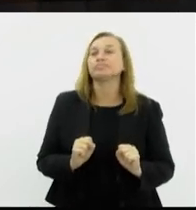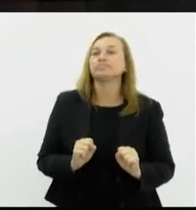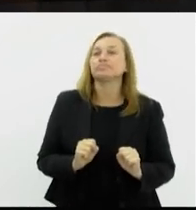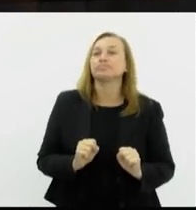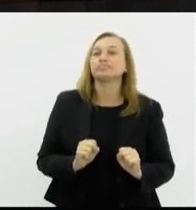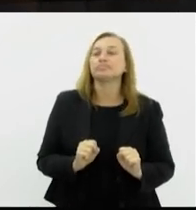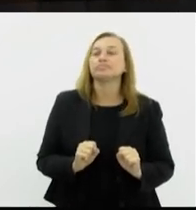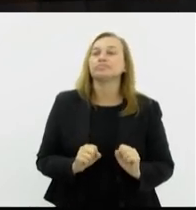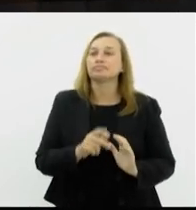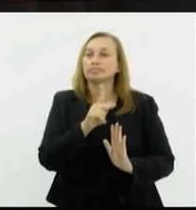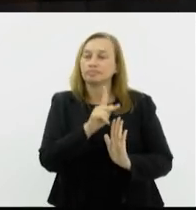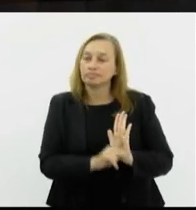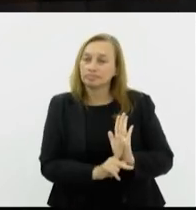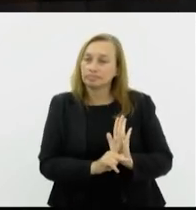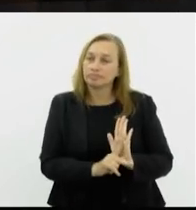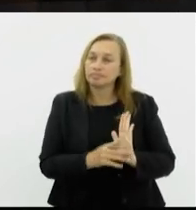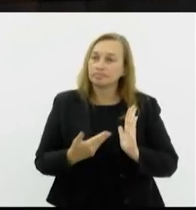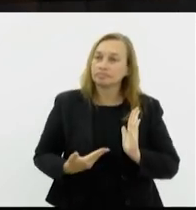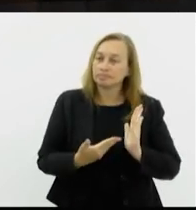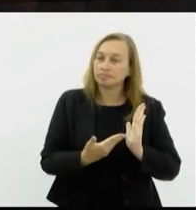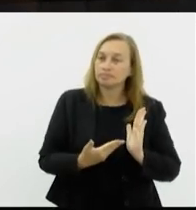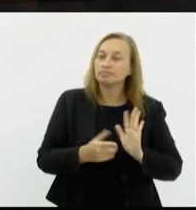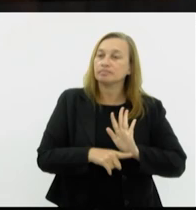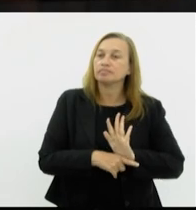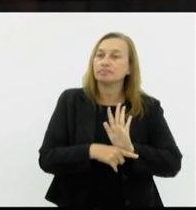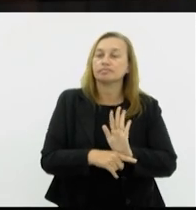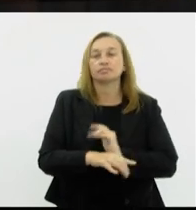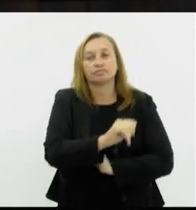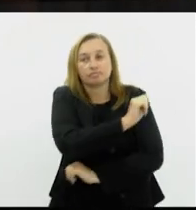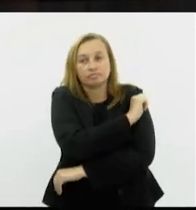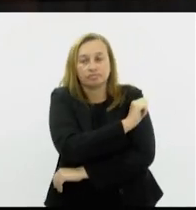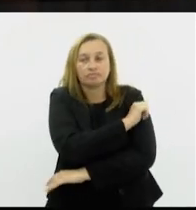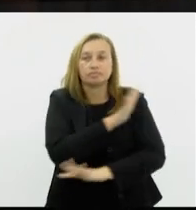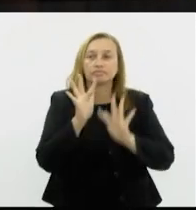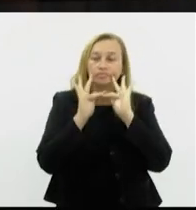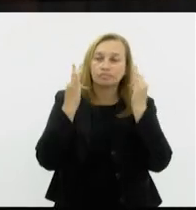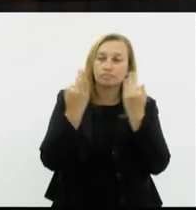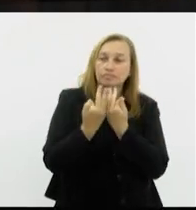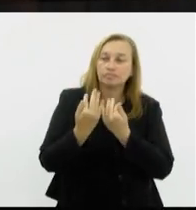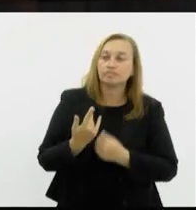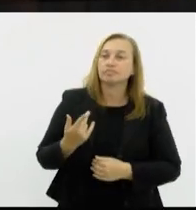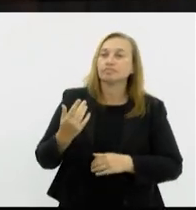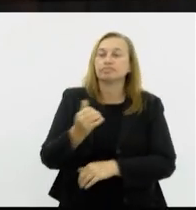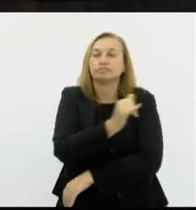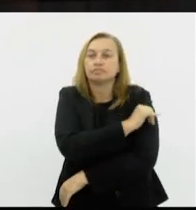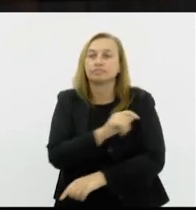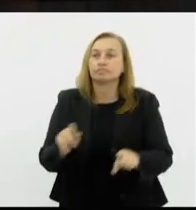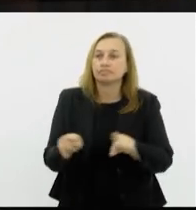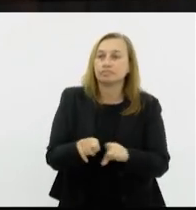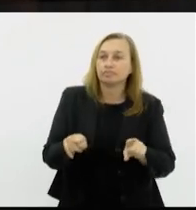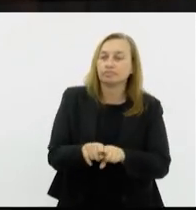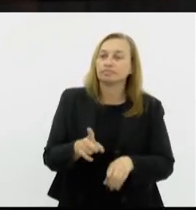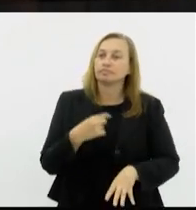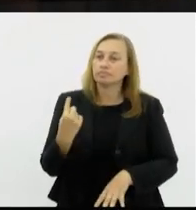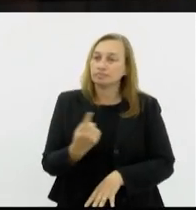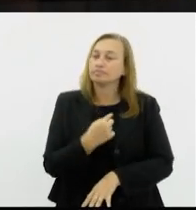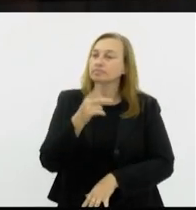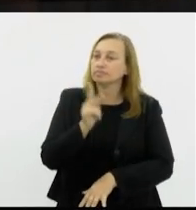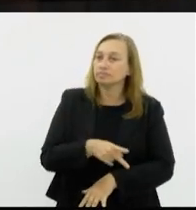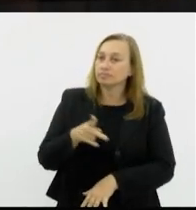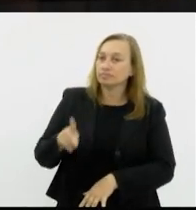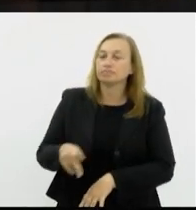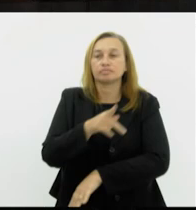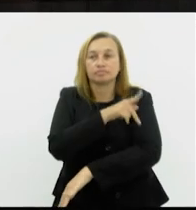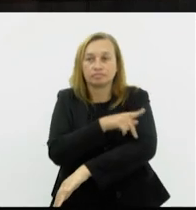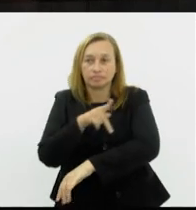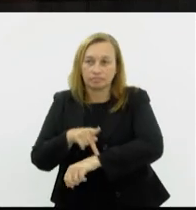desses projetos, não só ajudar os alunos, a família desses alunos, como também os nossos professores,